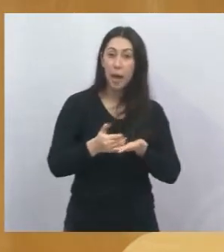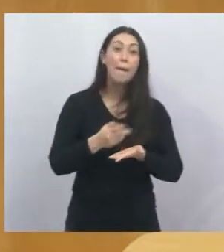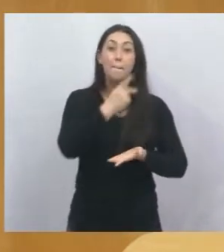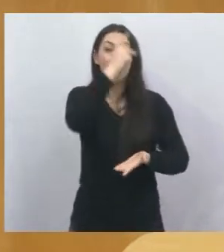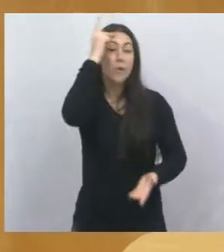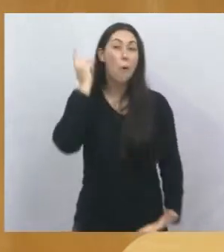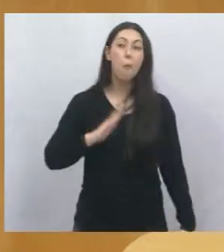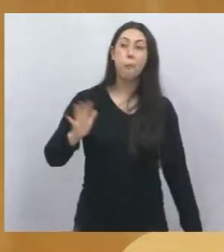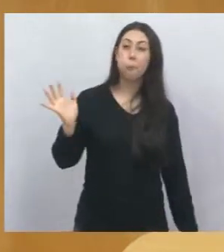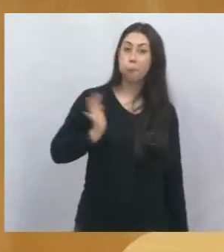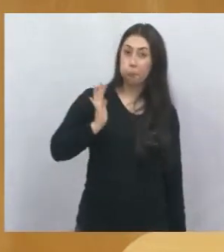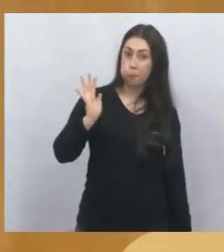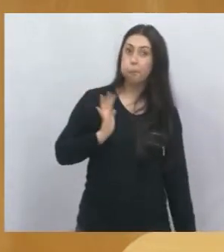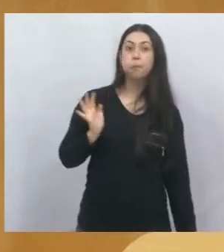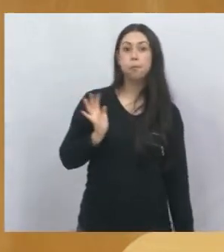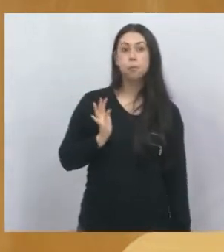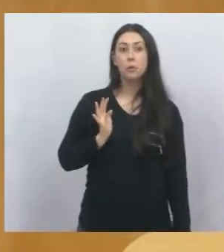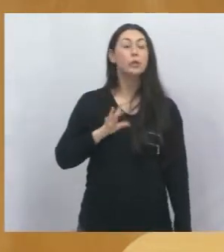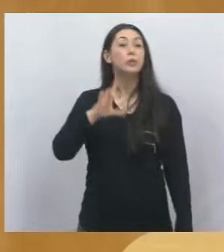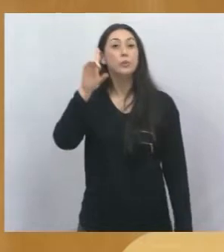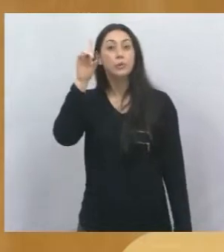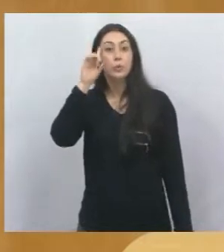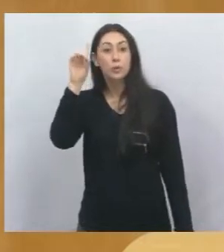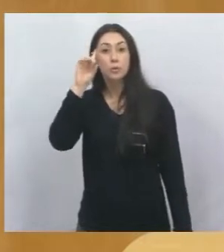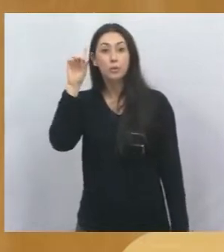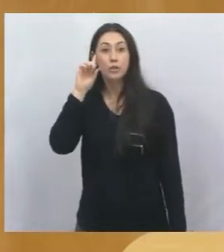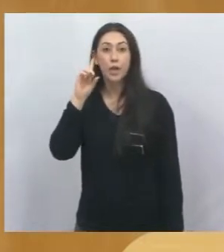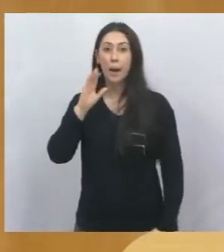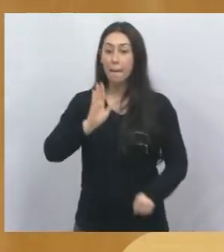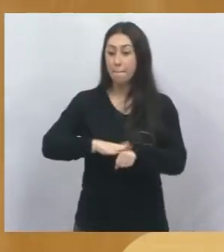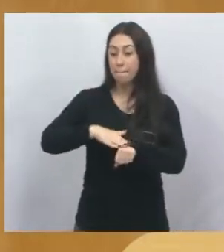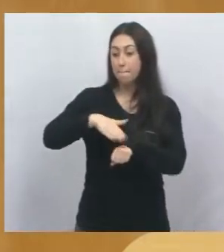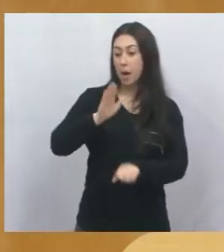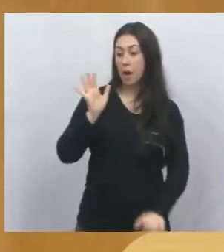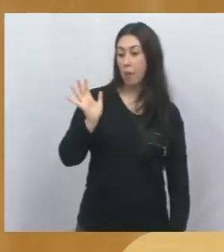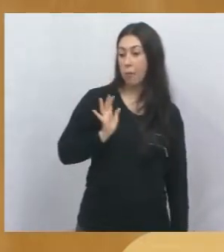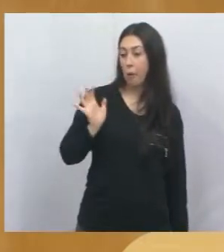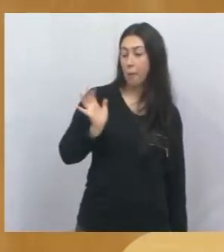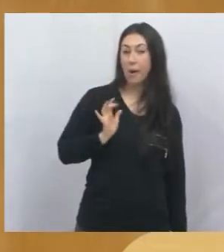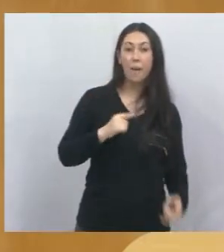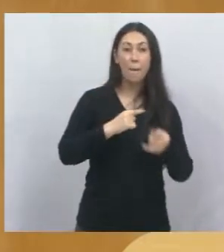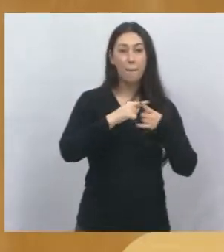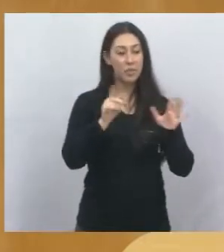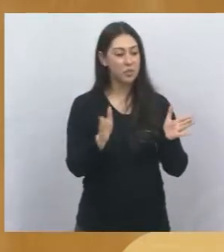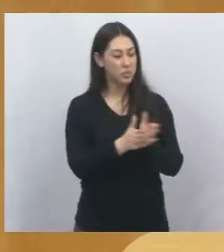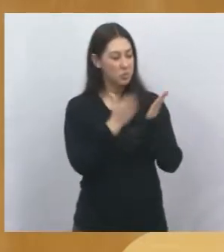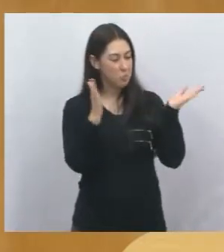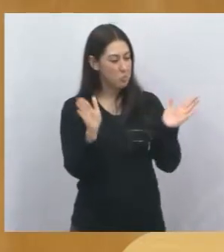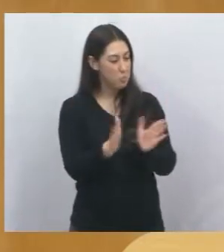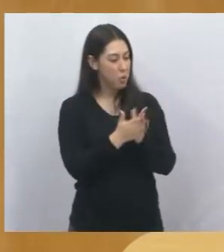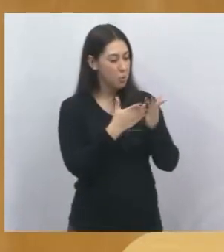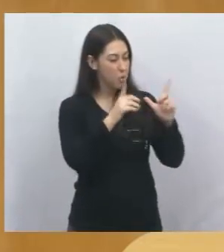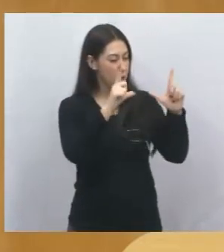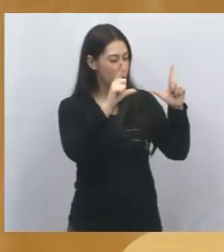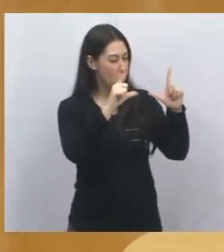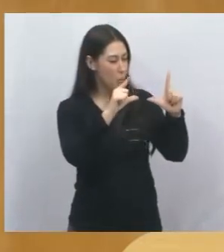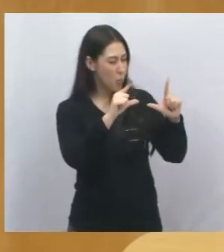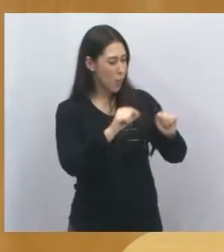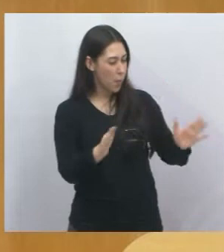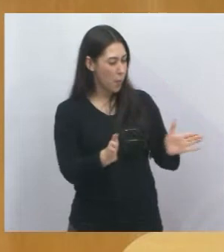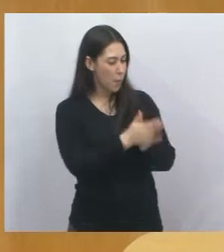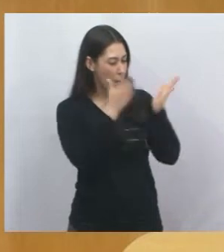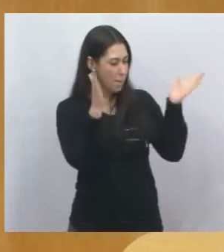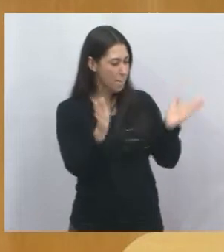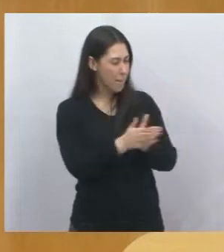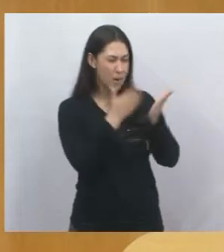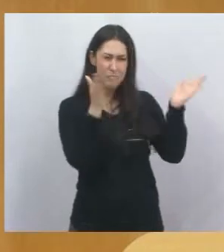bilionários do nosso país, que cada dia que passa ficam mais ricos e as pessoas mais pobres, a grande massa da